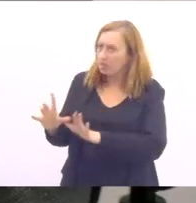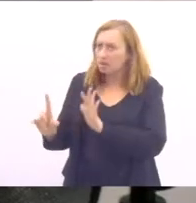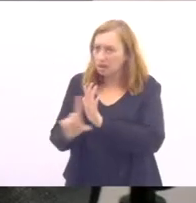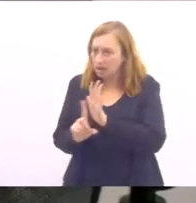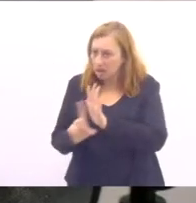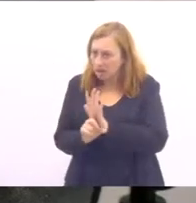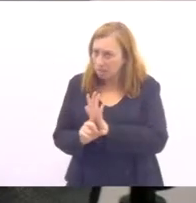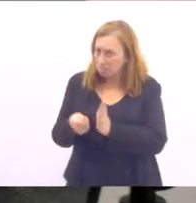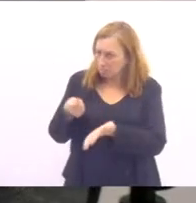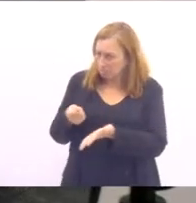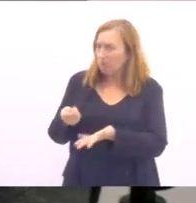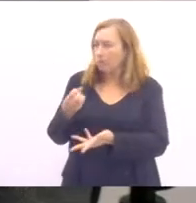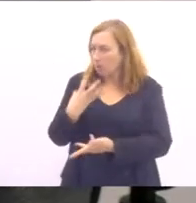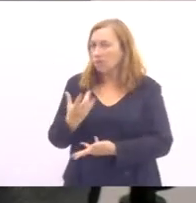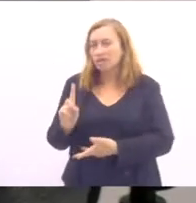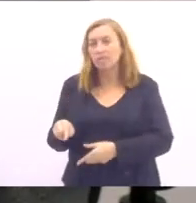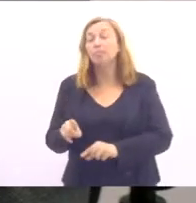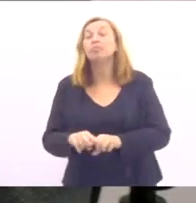muito altruísta, né?